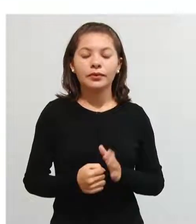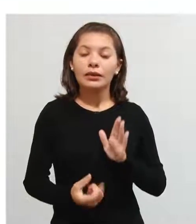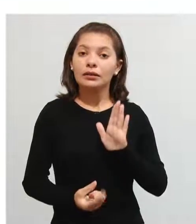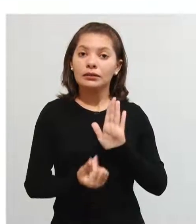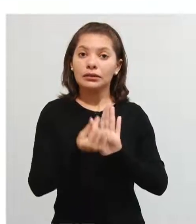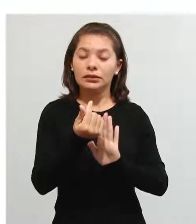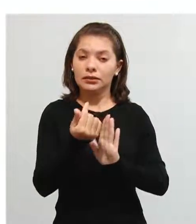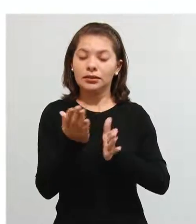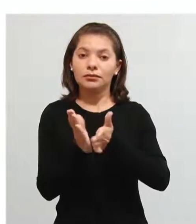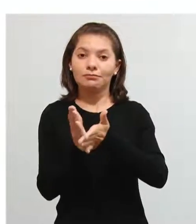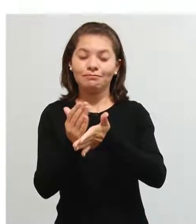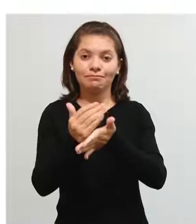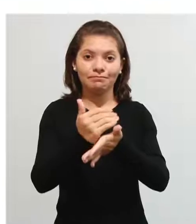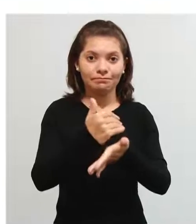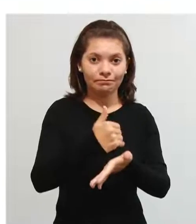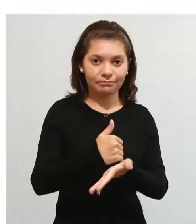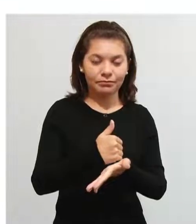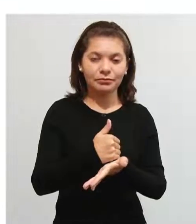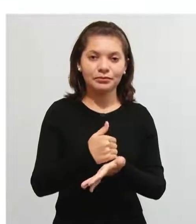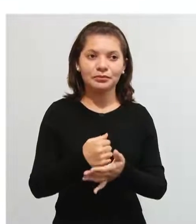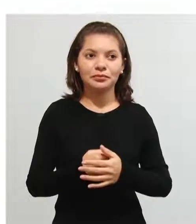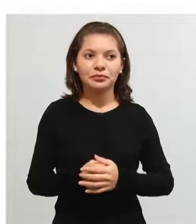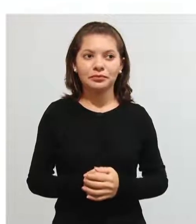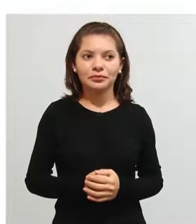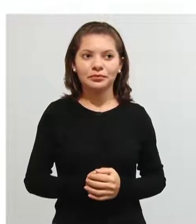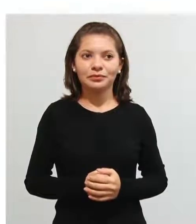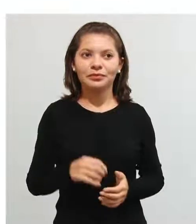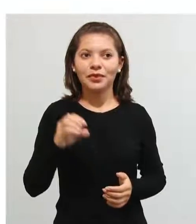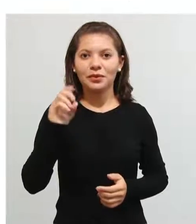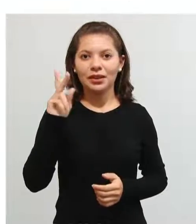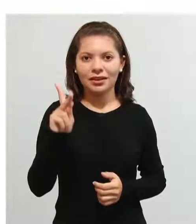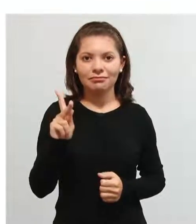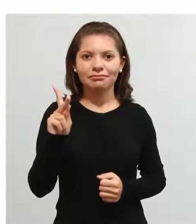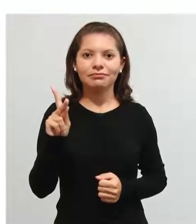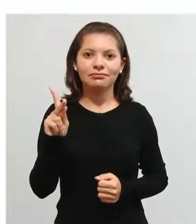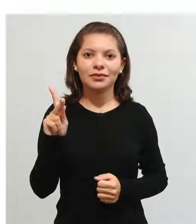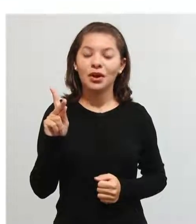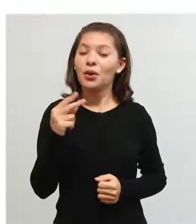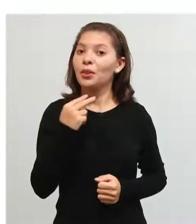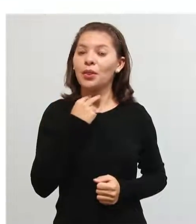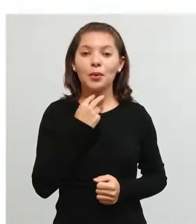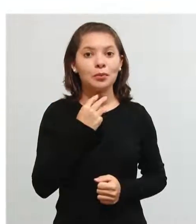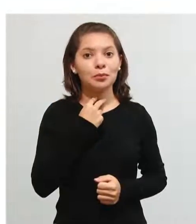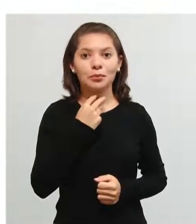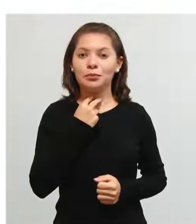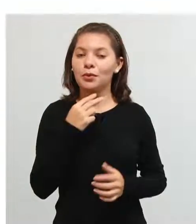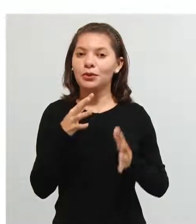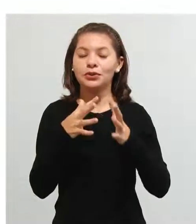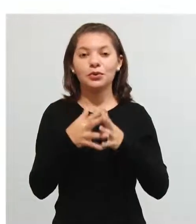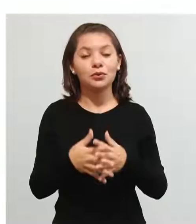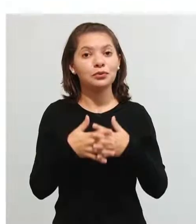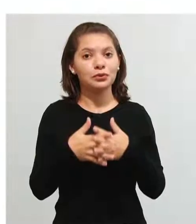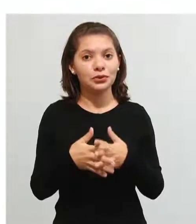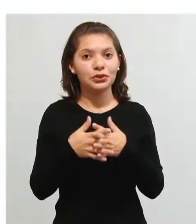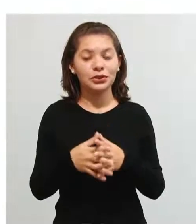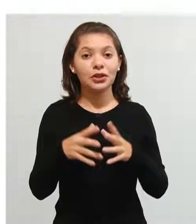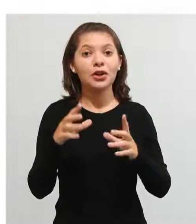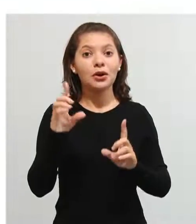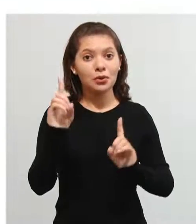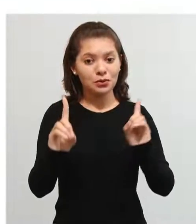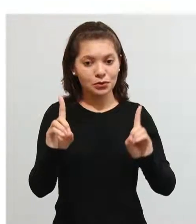foram adquiridos por meio do direito tributário, tá ok? Então, a gente não pode confundir o que é o direito tributário e o que